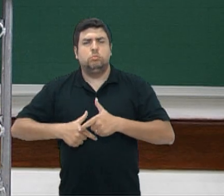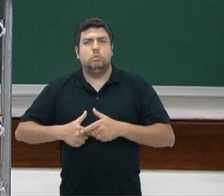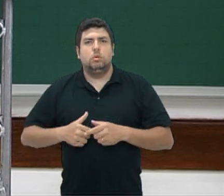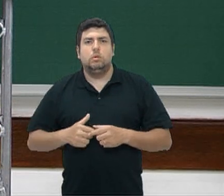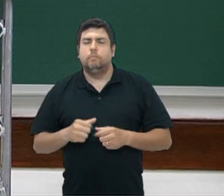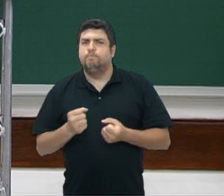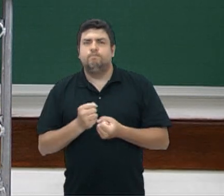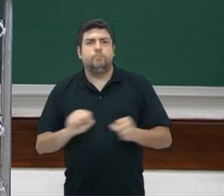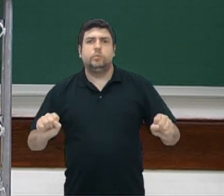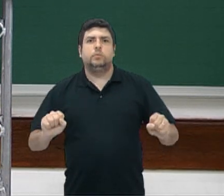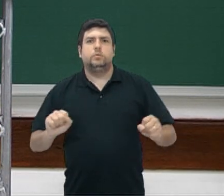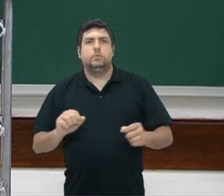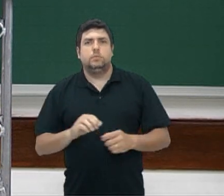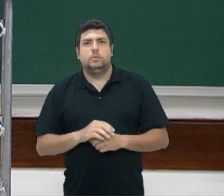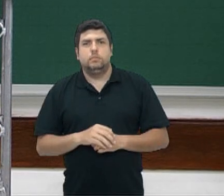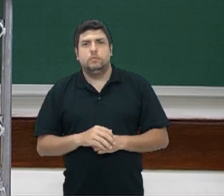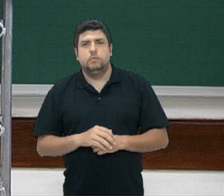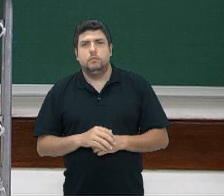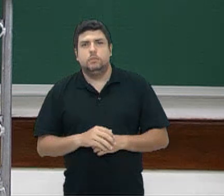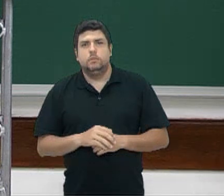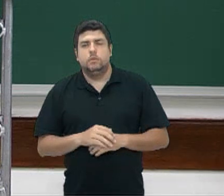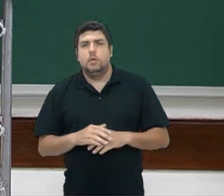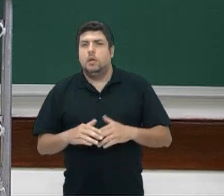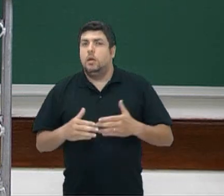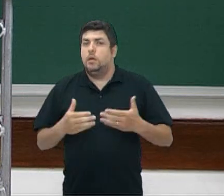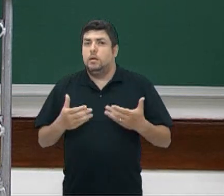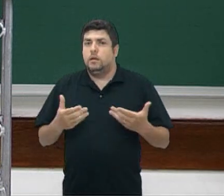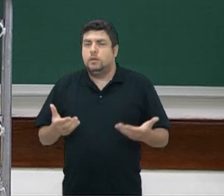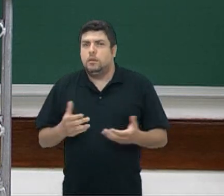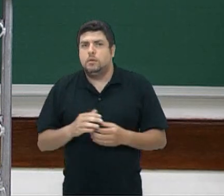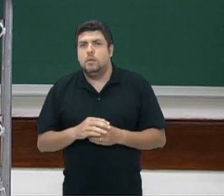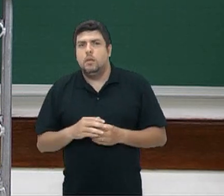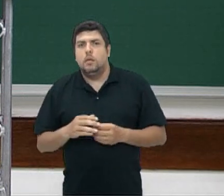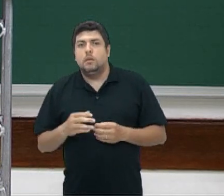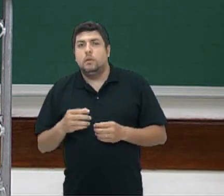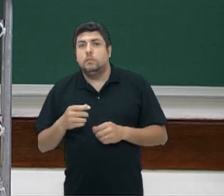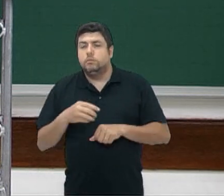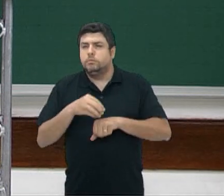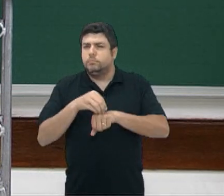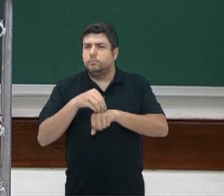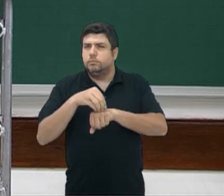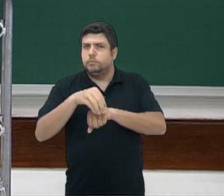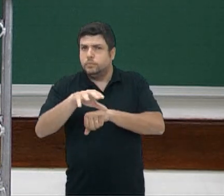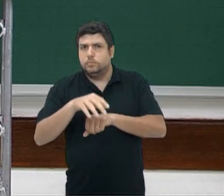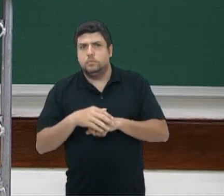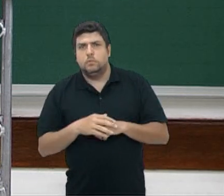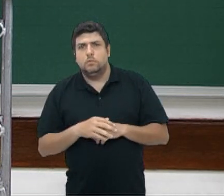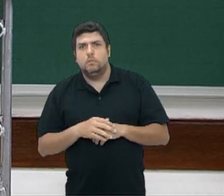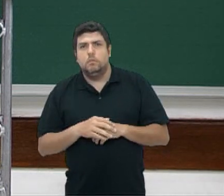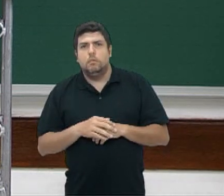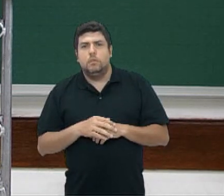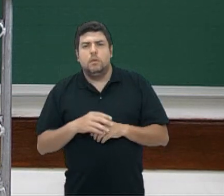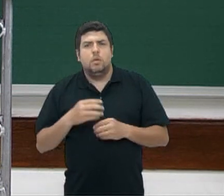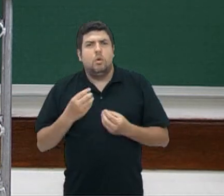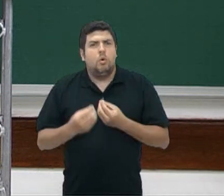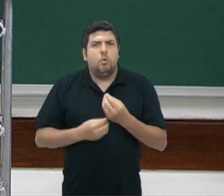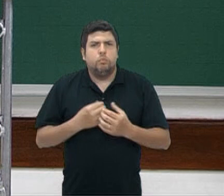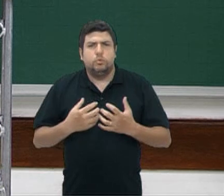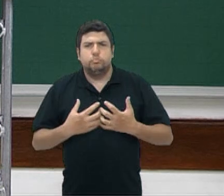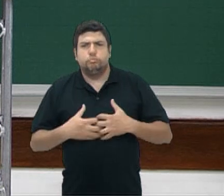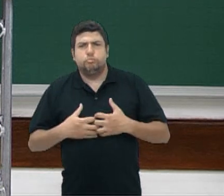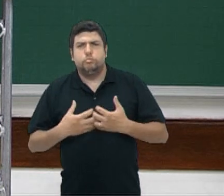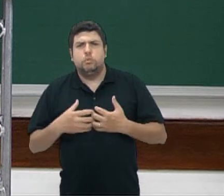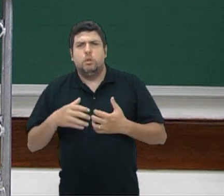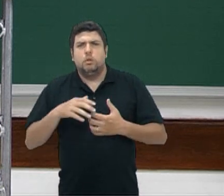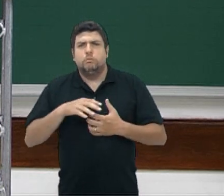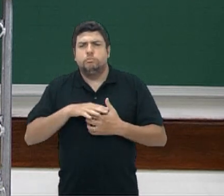estar sensibilizando vocês dentro desse conceito? Você tem formas de dissipar energia. E aqui, no